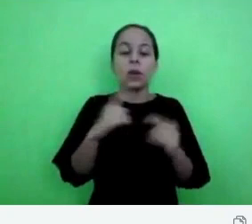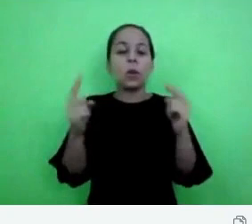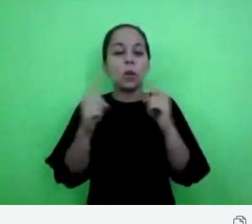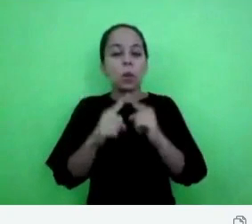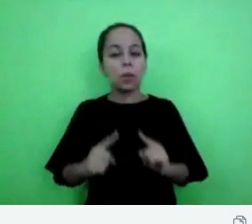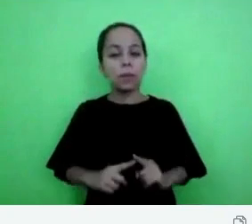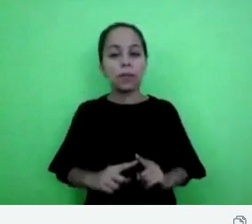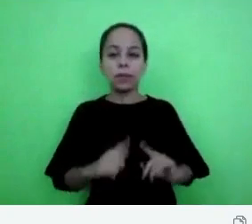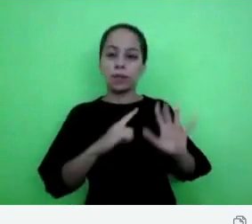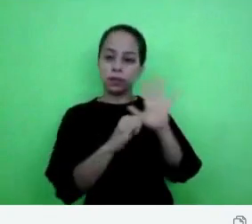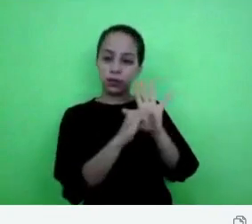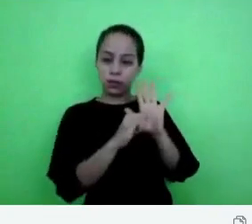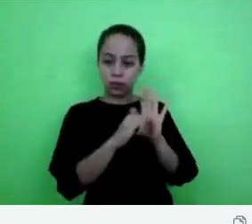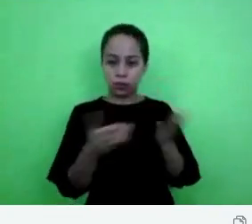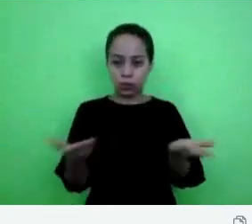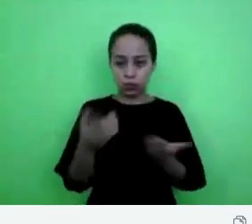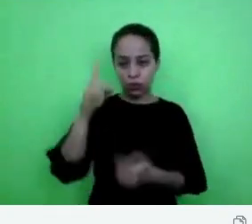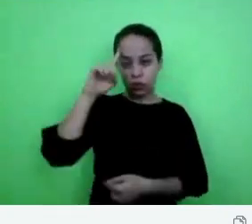dia